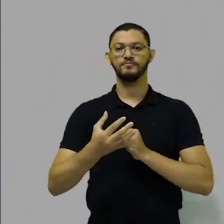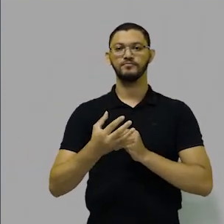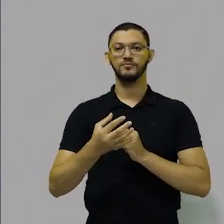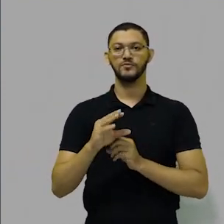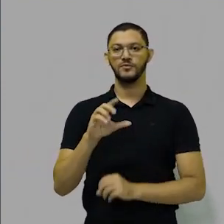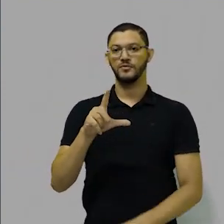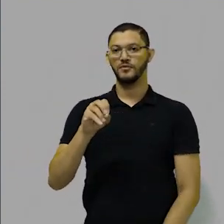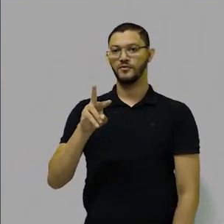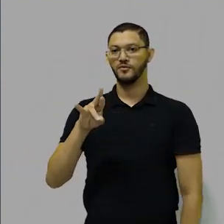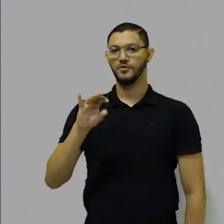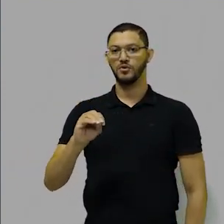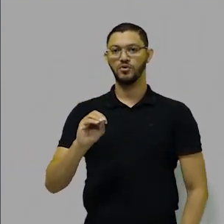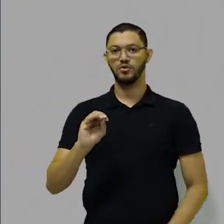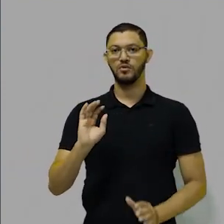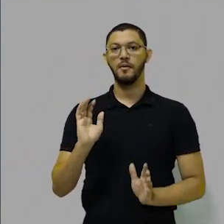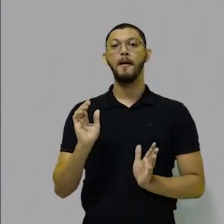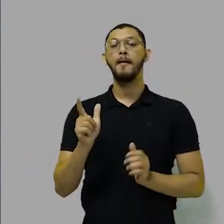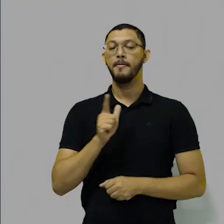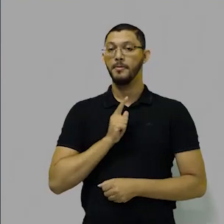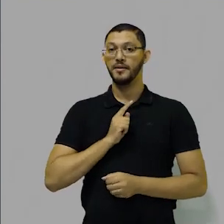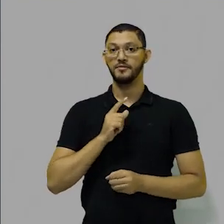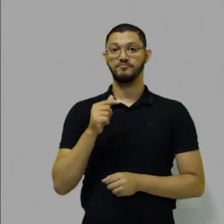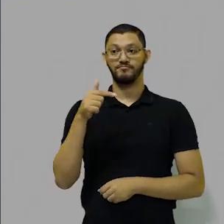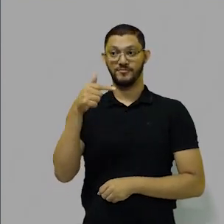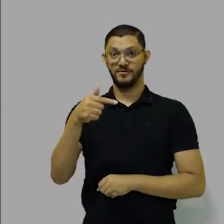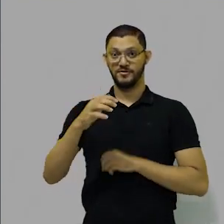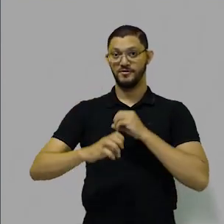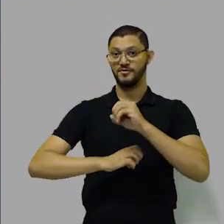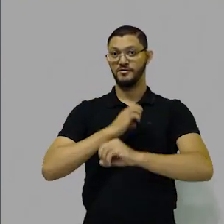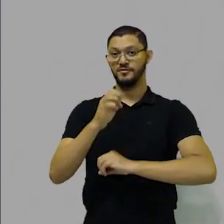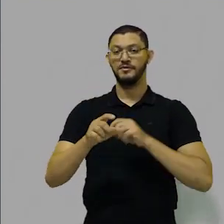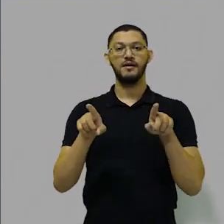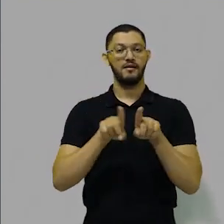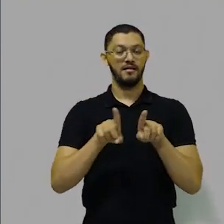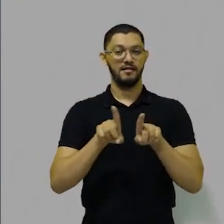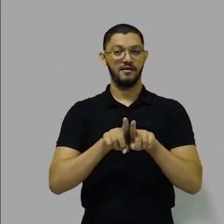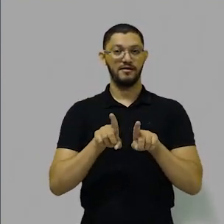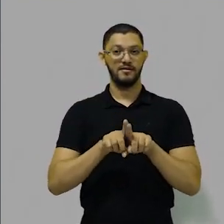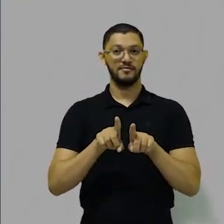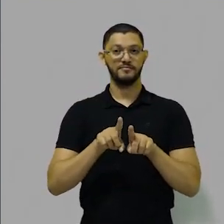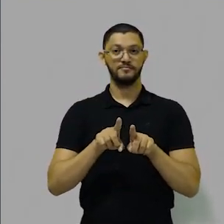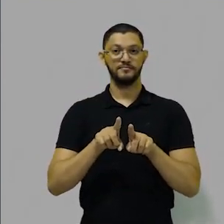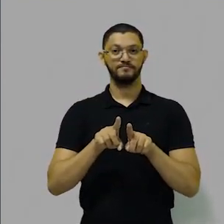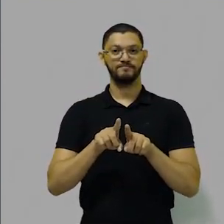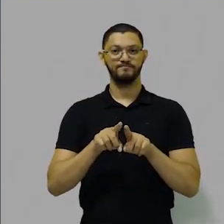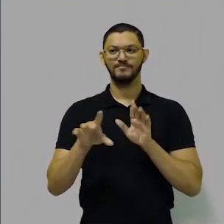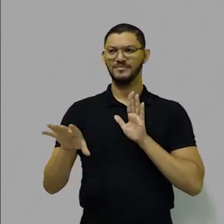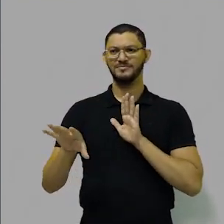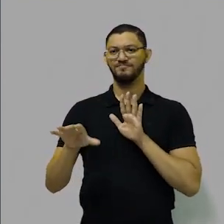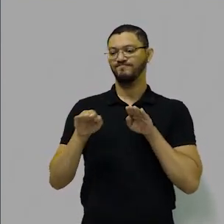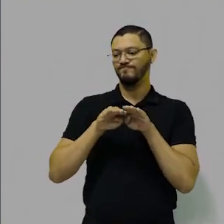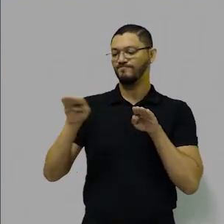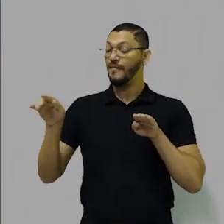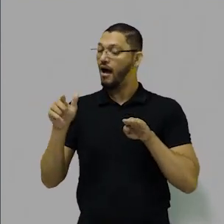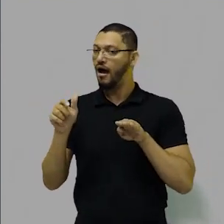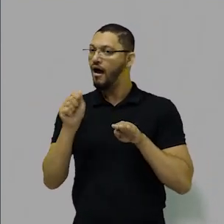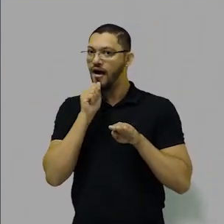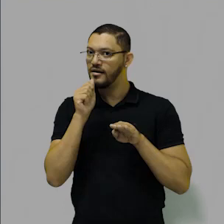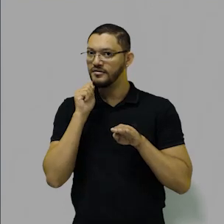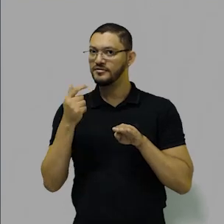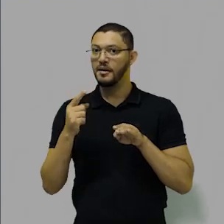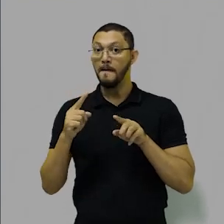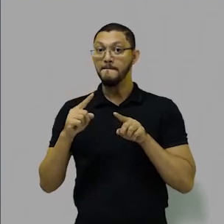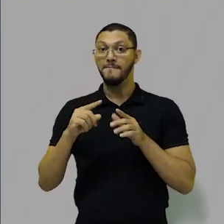o cloro possui 7 elétrons. Também ele não adquiriu a estabilidade, mas